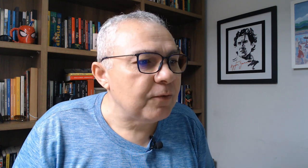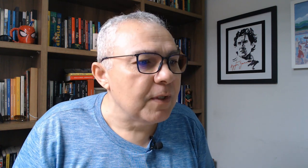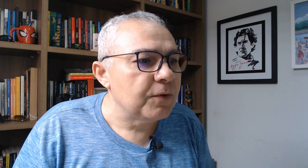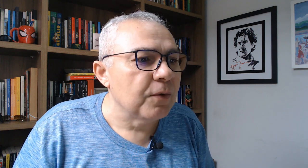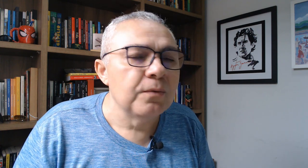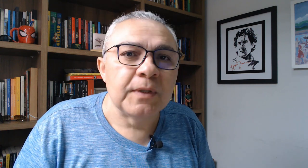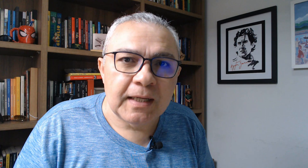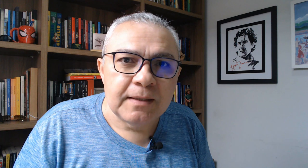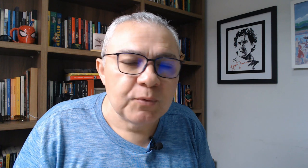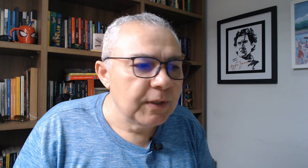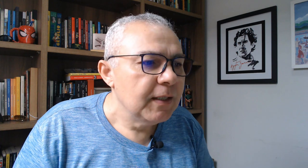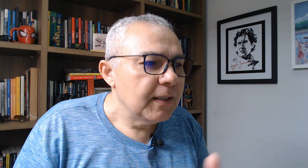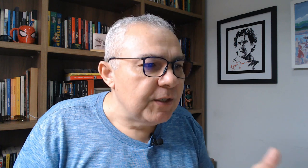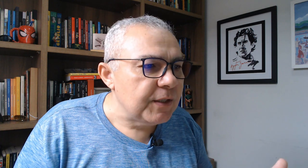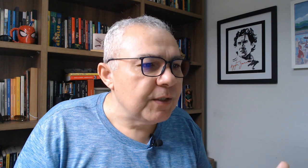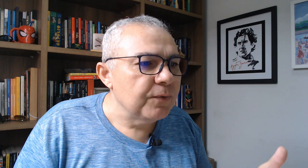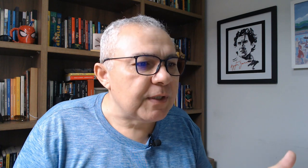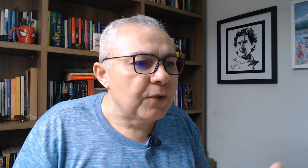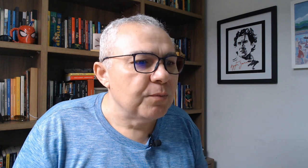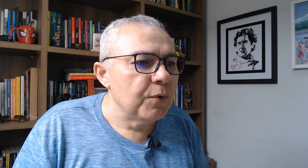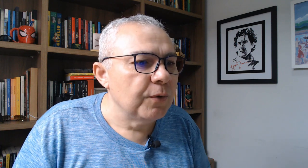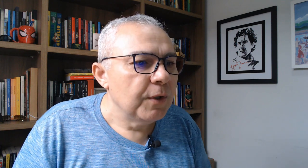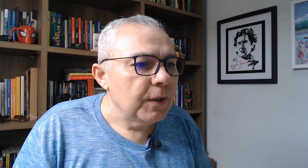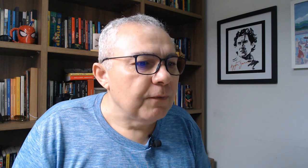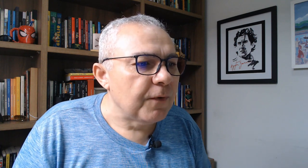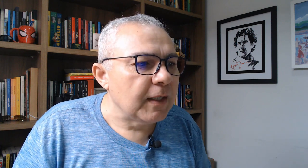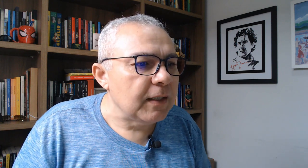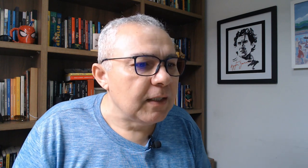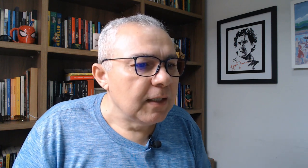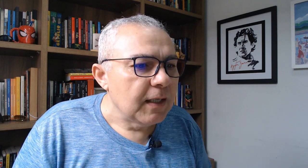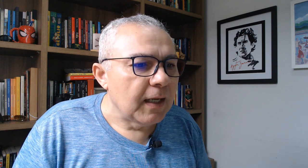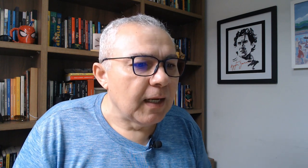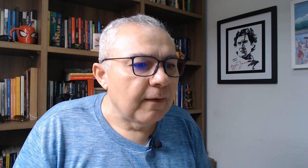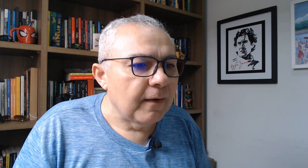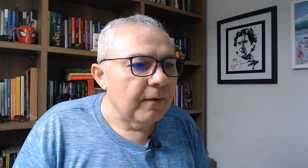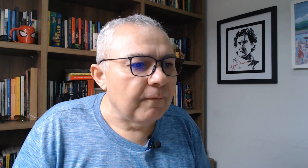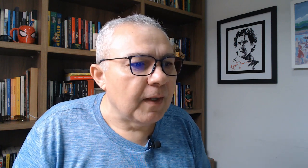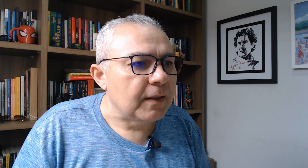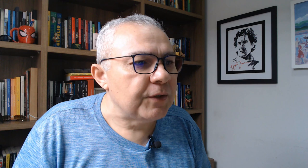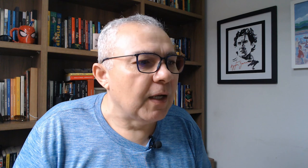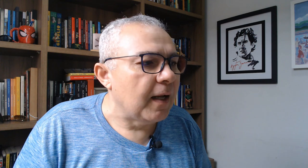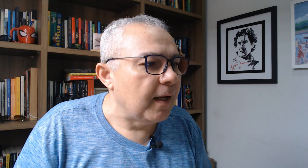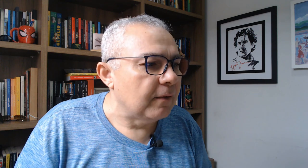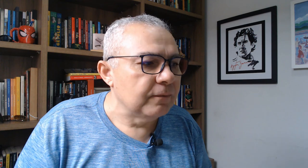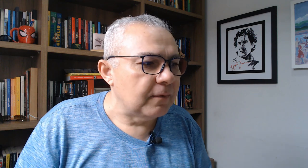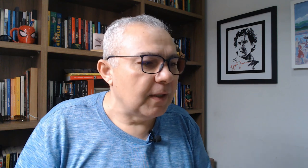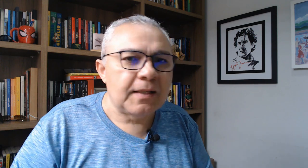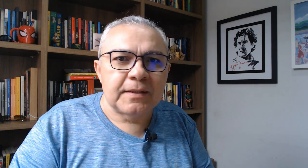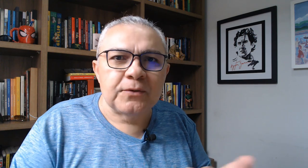respeito quando estou na tribuna, disse o Sérgio Moro. E foi aqui. Aqui está